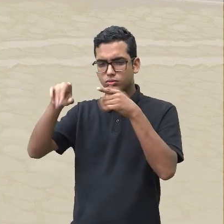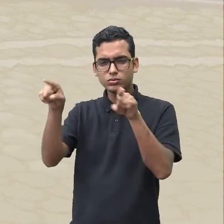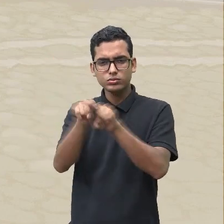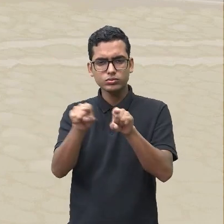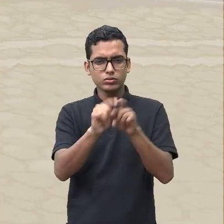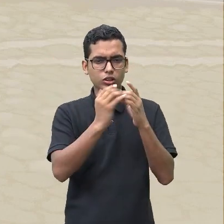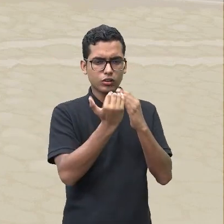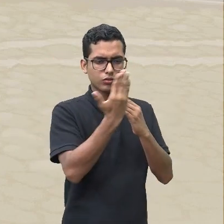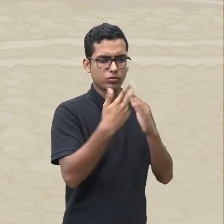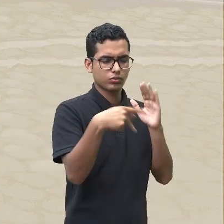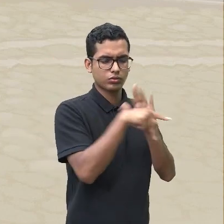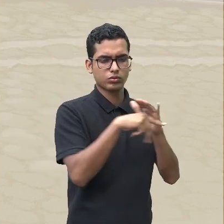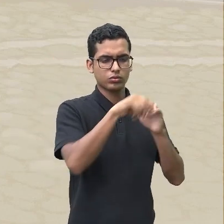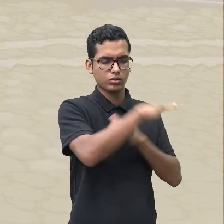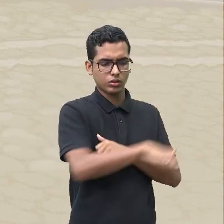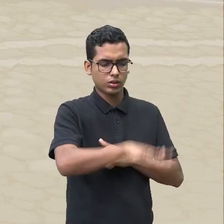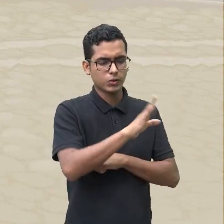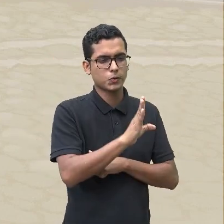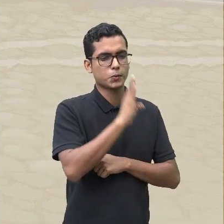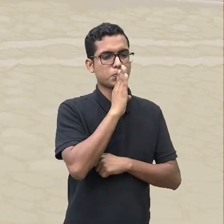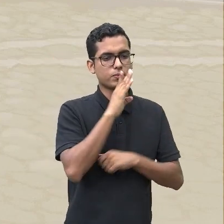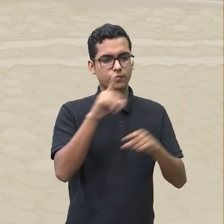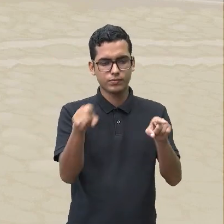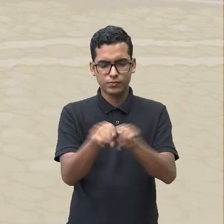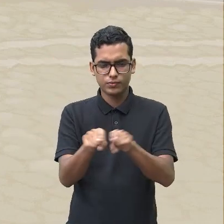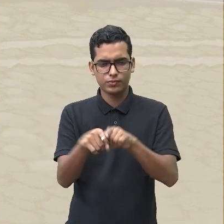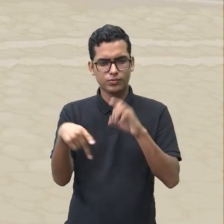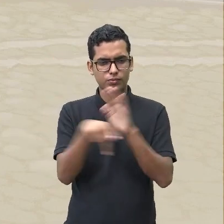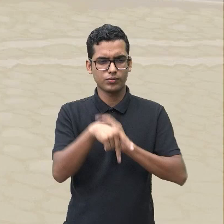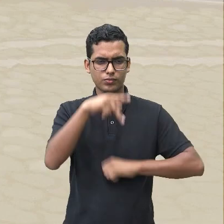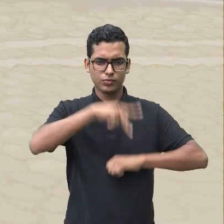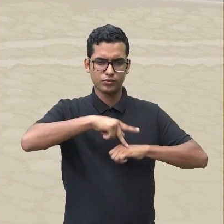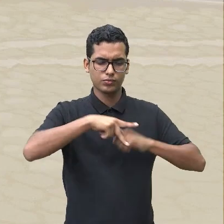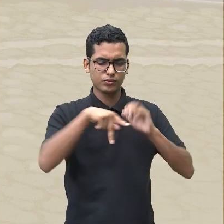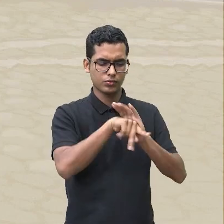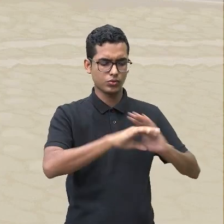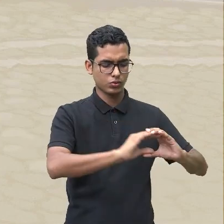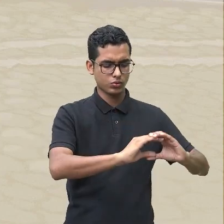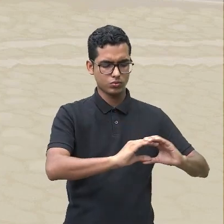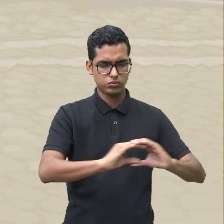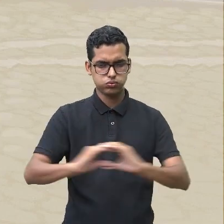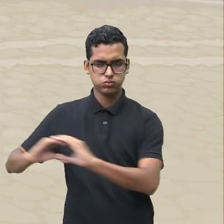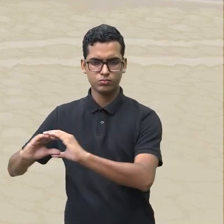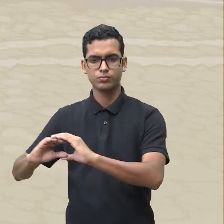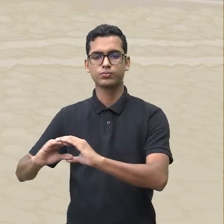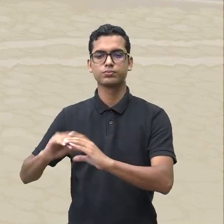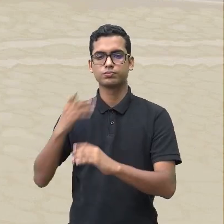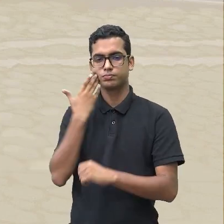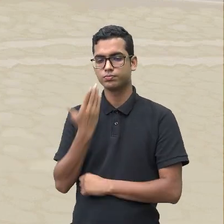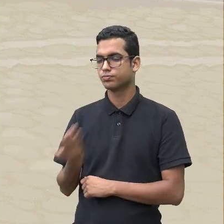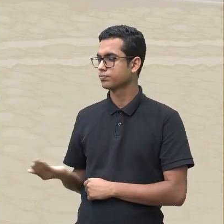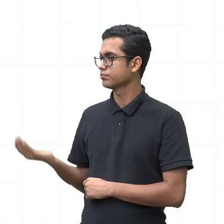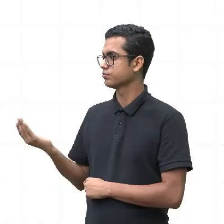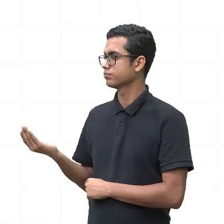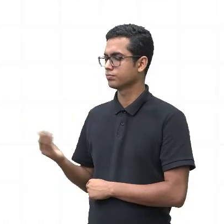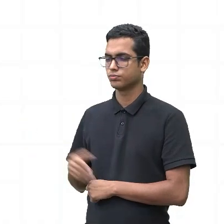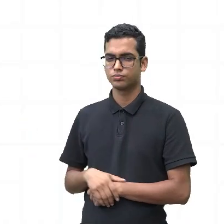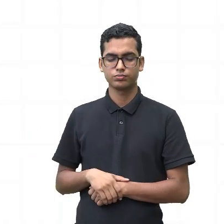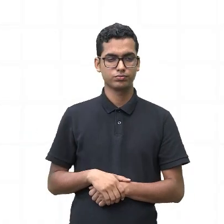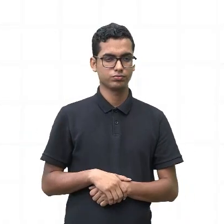das pedras que saem se movimentando. Vamos para um texto para trabalhar a questão das marcas tipográficas? Pay attention.